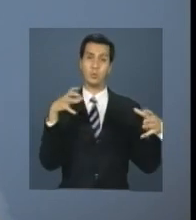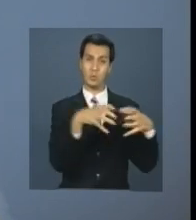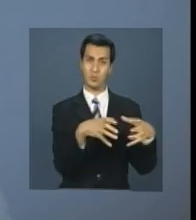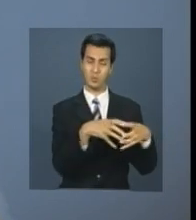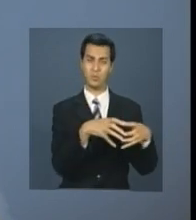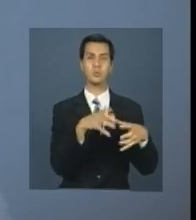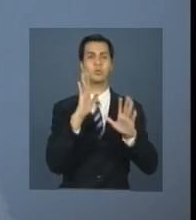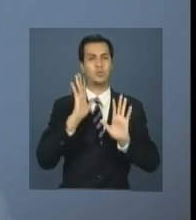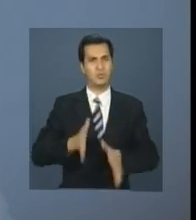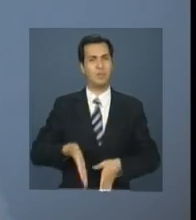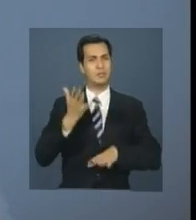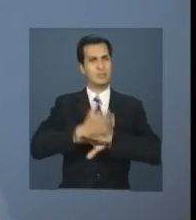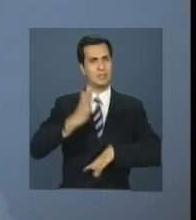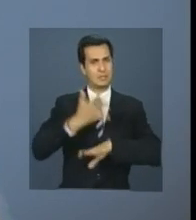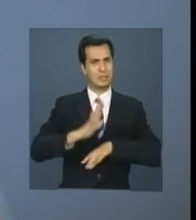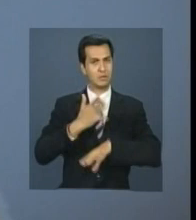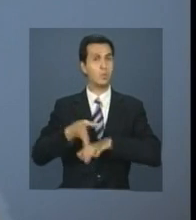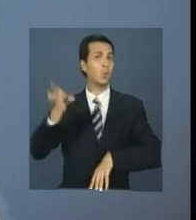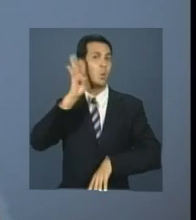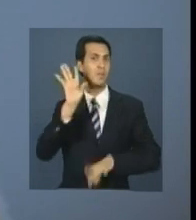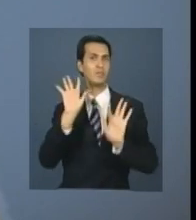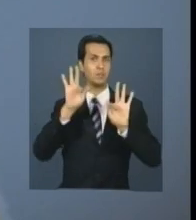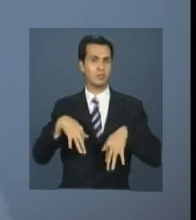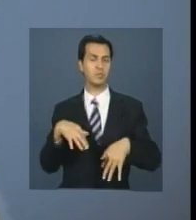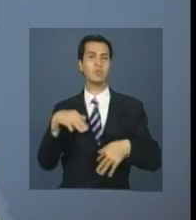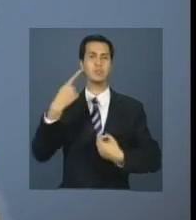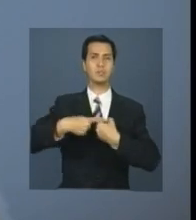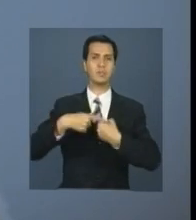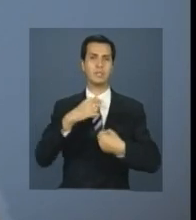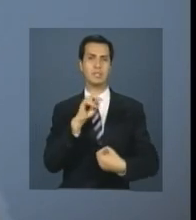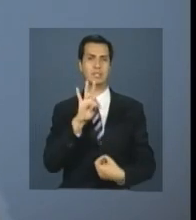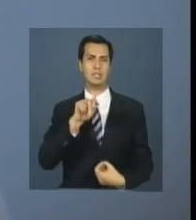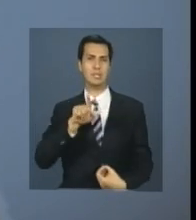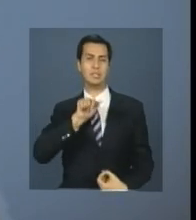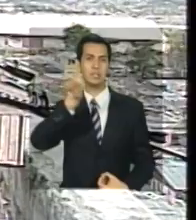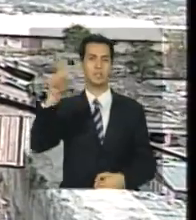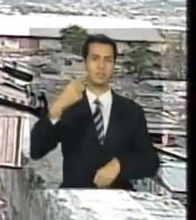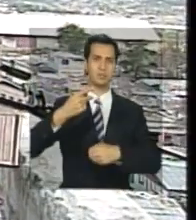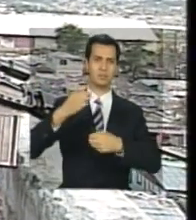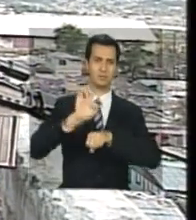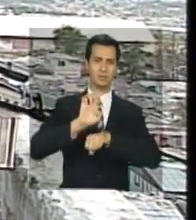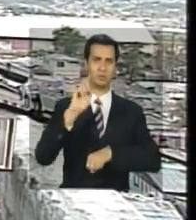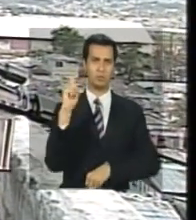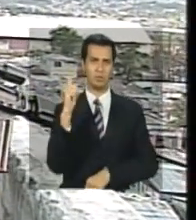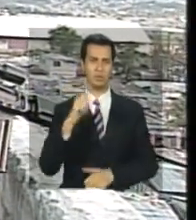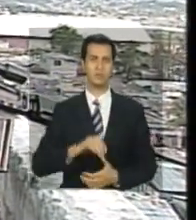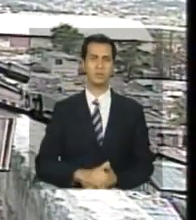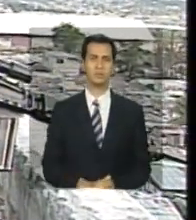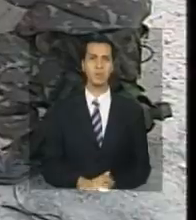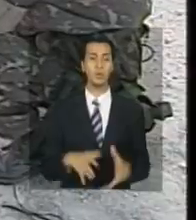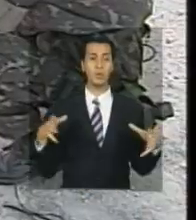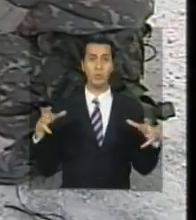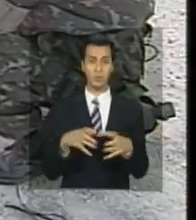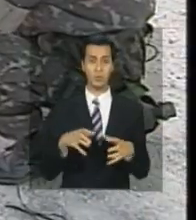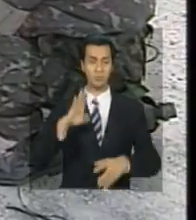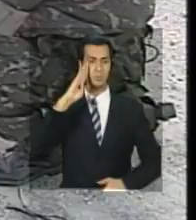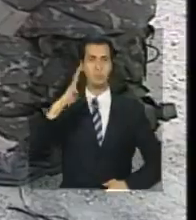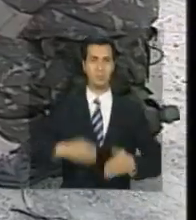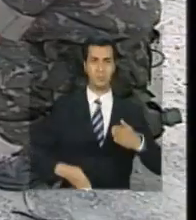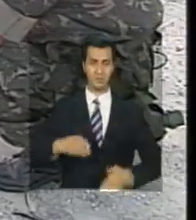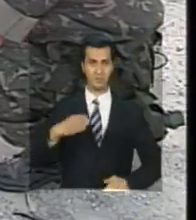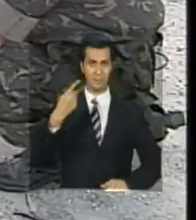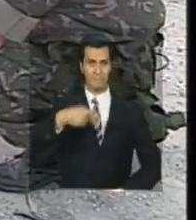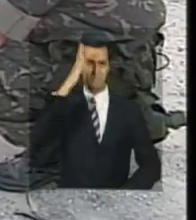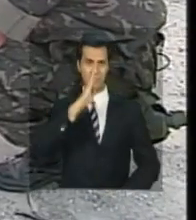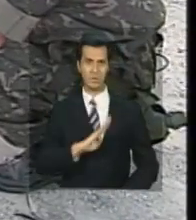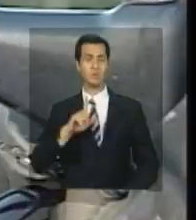o treinamento nesta quarta-feira na cidade de Cristalina, em Goiás. Militares brasileiros comandam a missão de paz